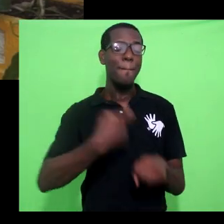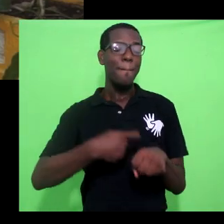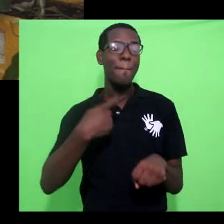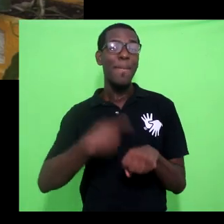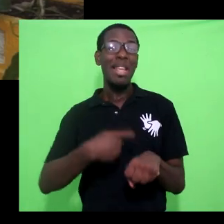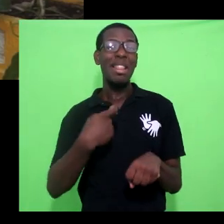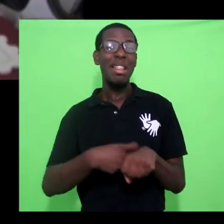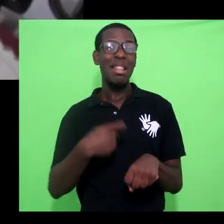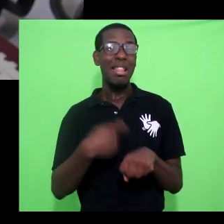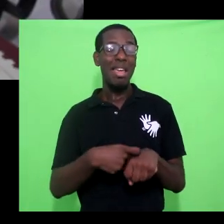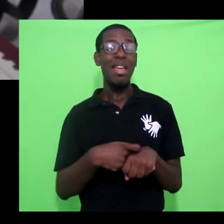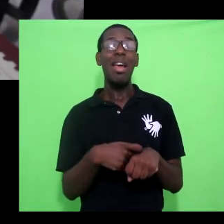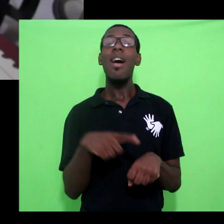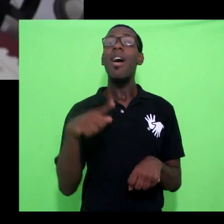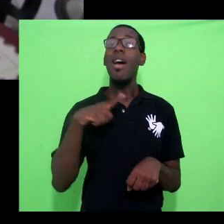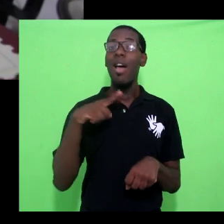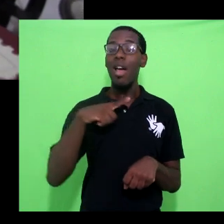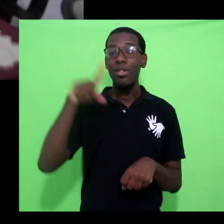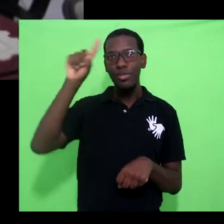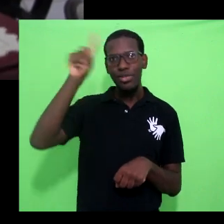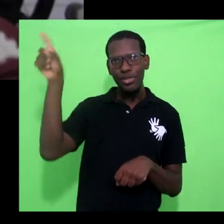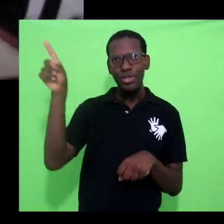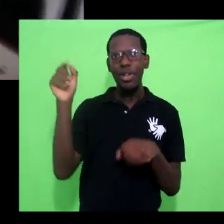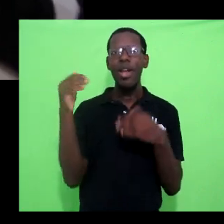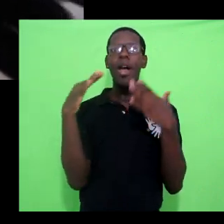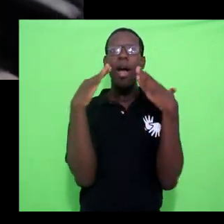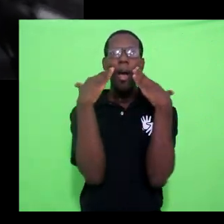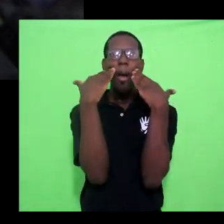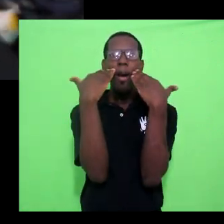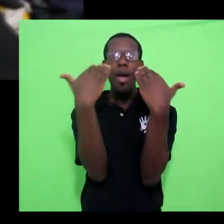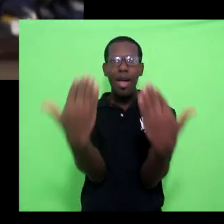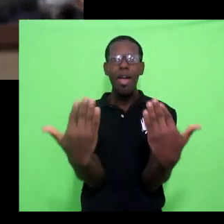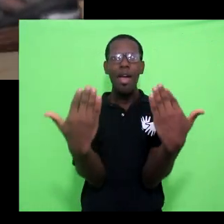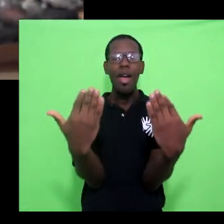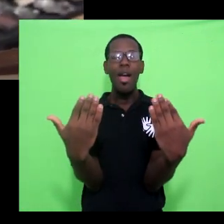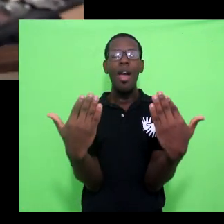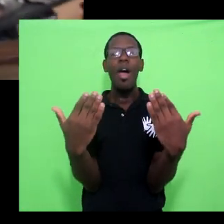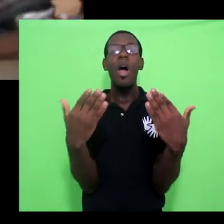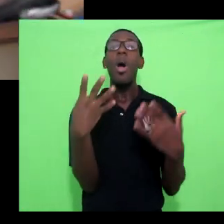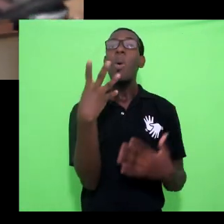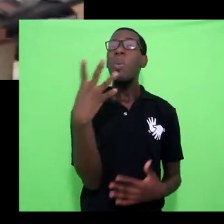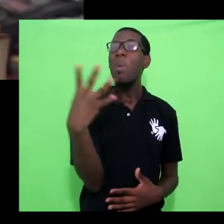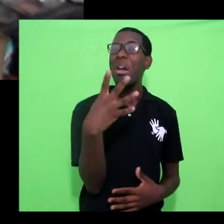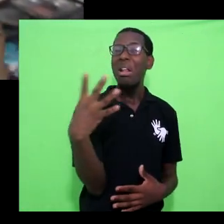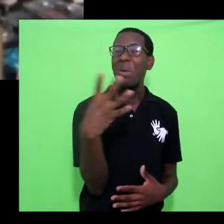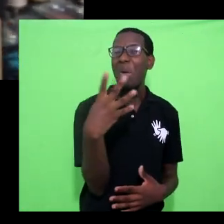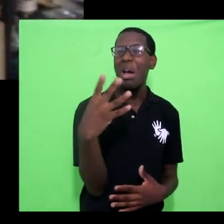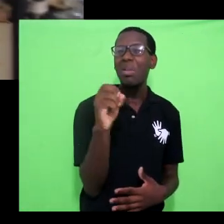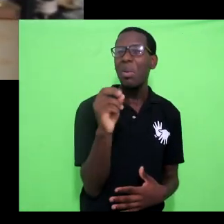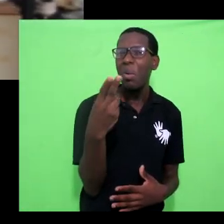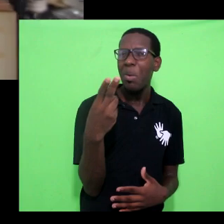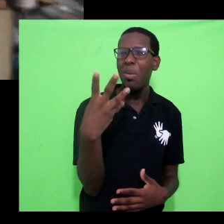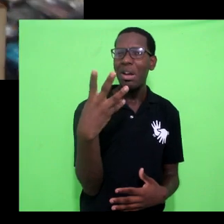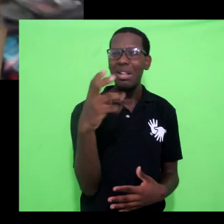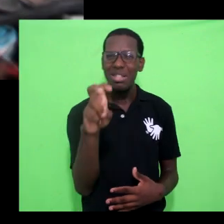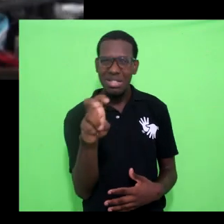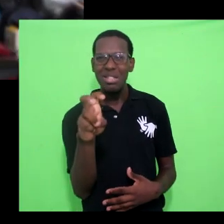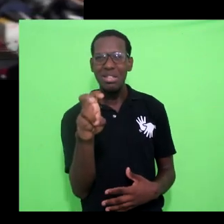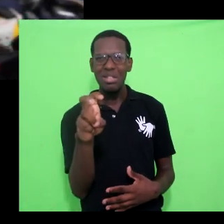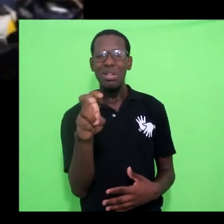shopping lá da Pedreira. No dia da inauguração, não sei se vocês estavam presentes, mas no dia da inauguração teve uma